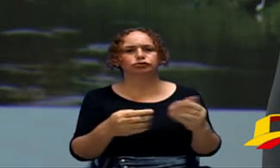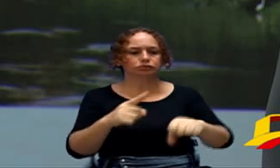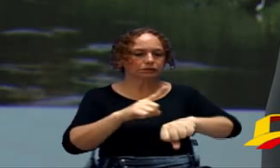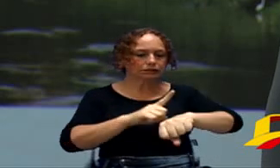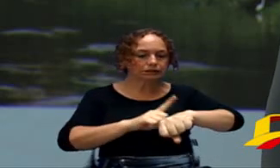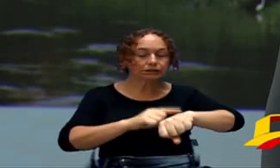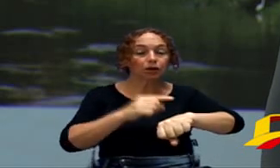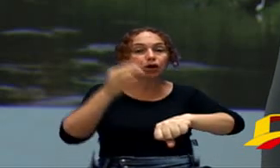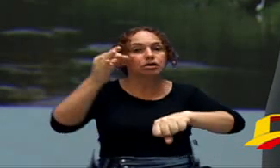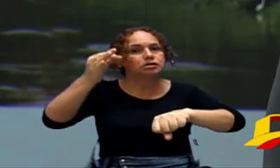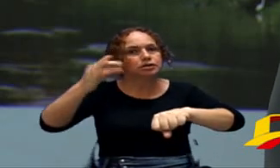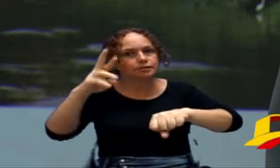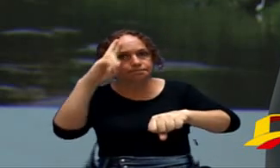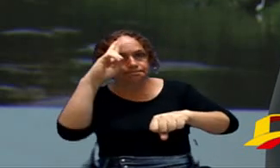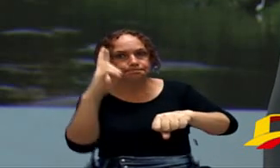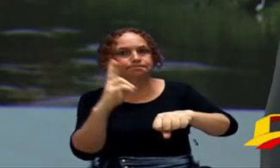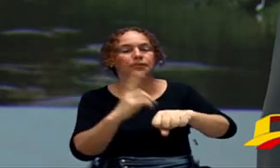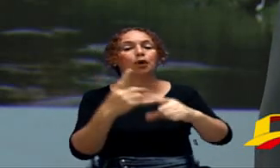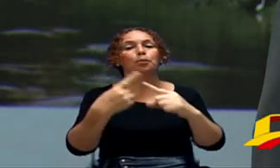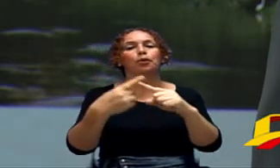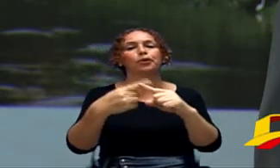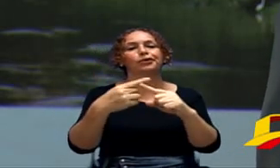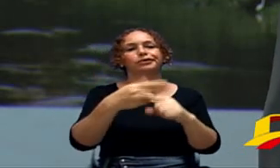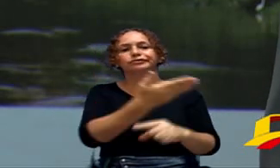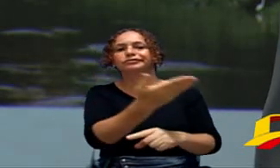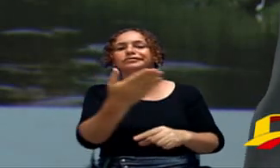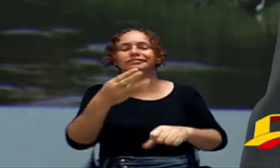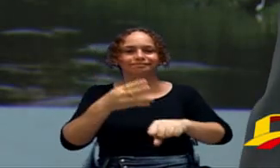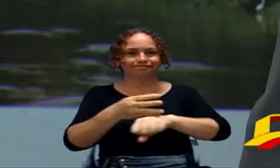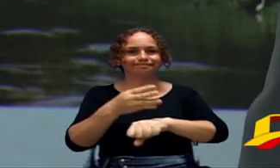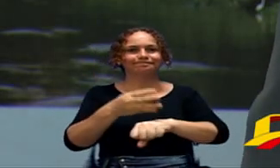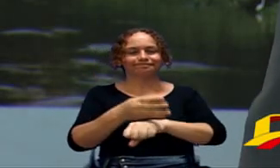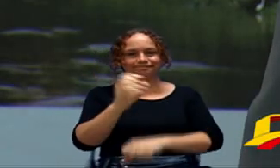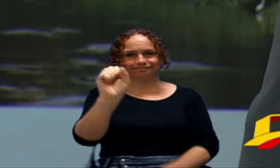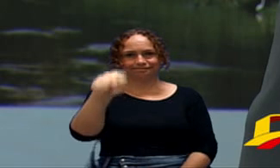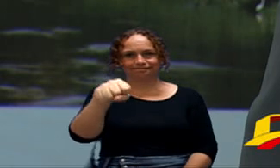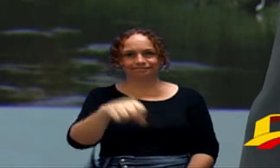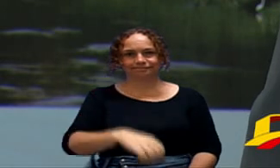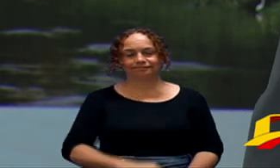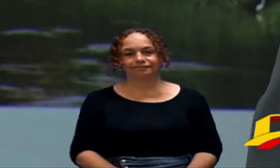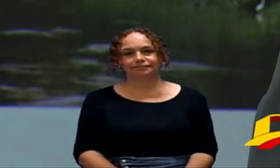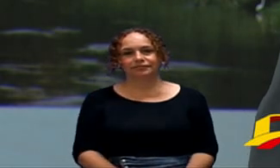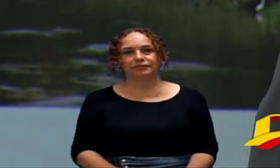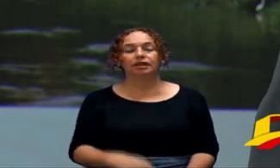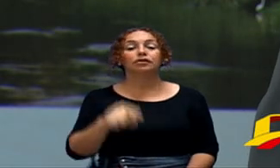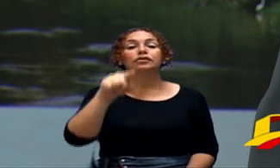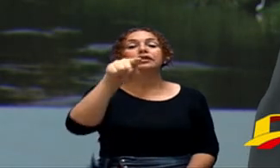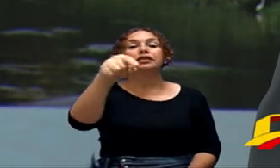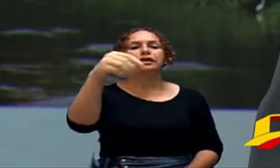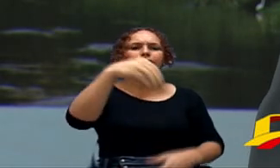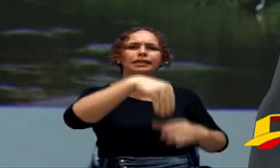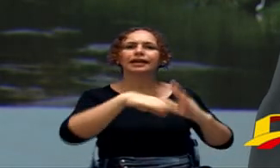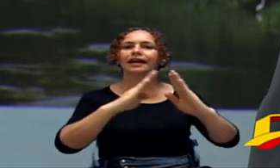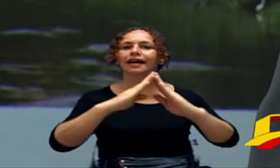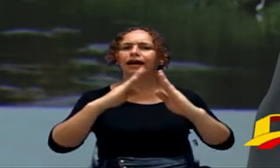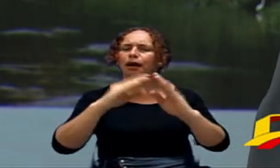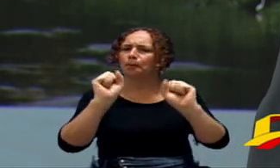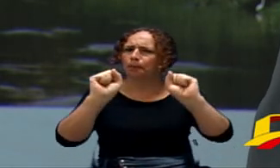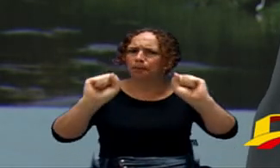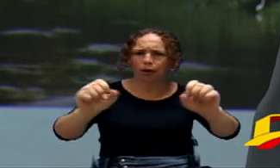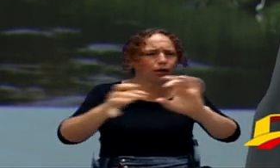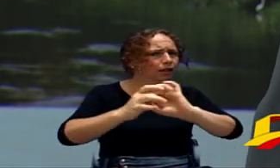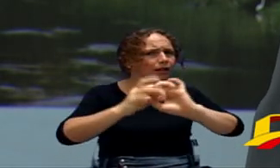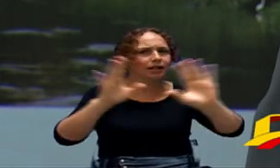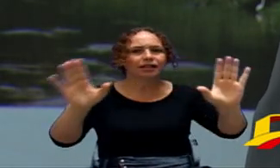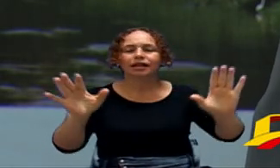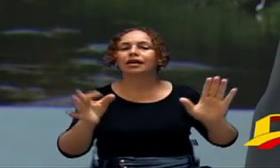de pessoas possível poderá participar desta audiência pública. Você que está em casa também pode participar das nossas